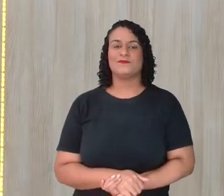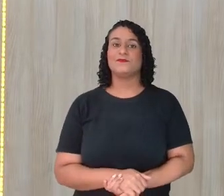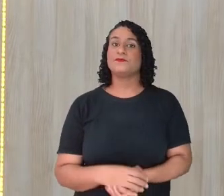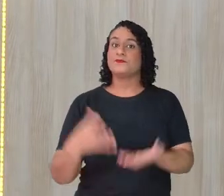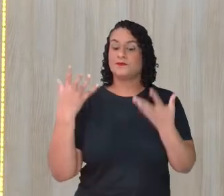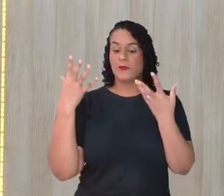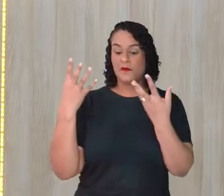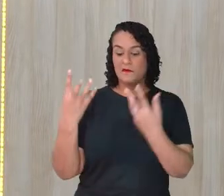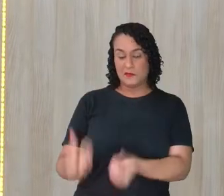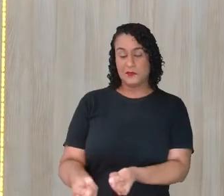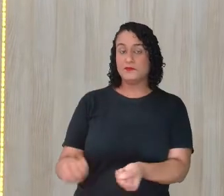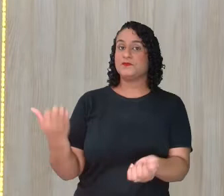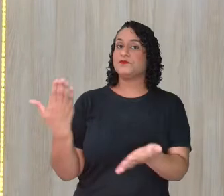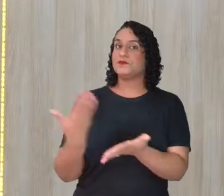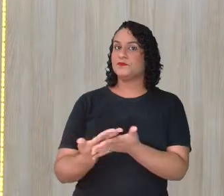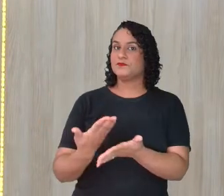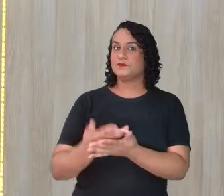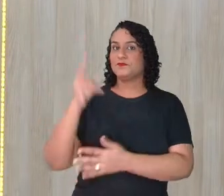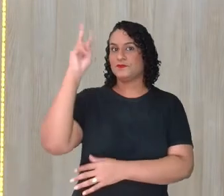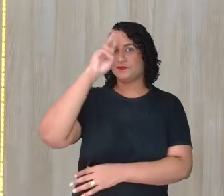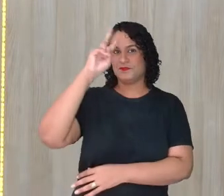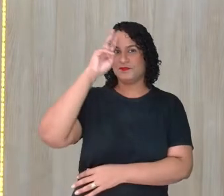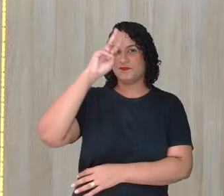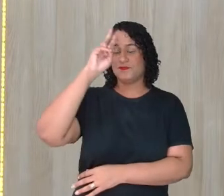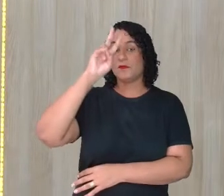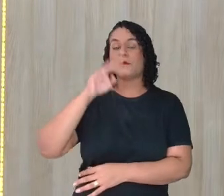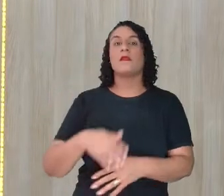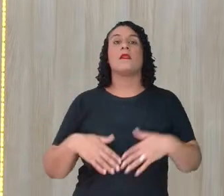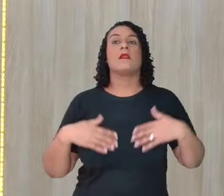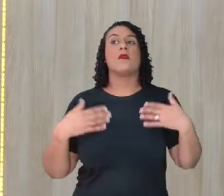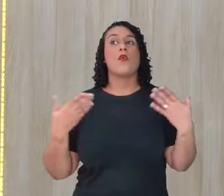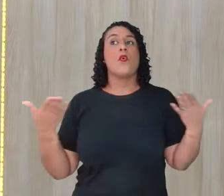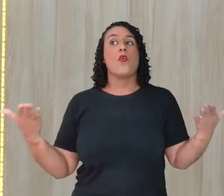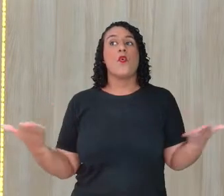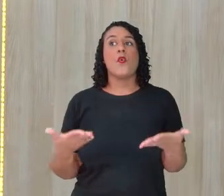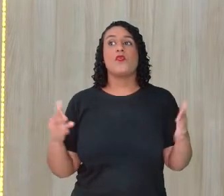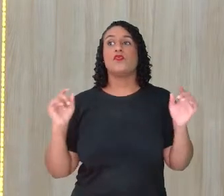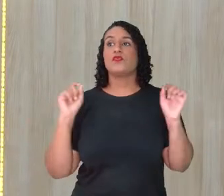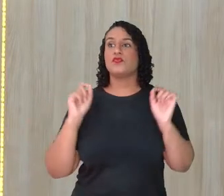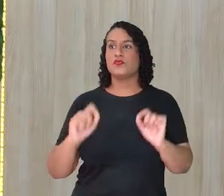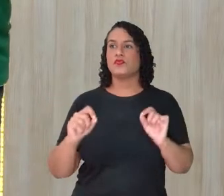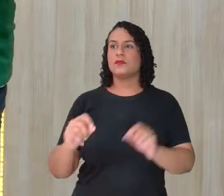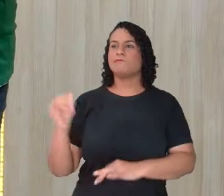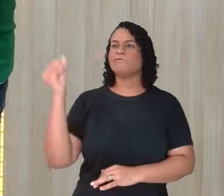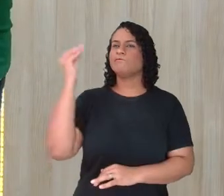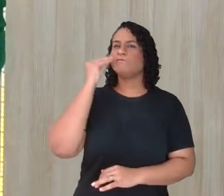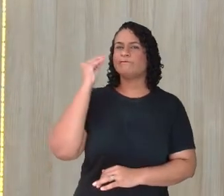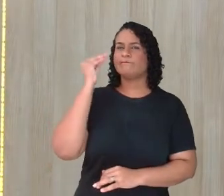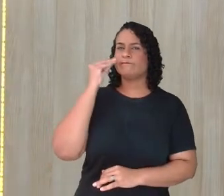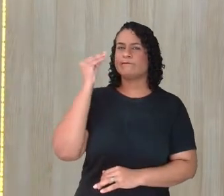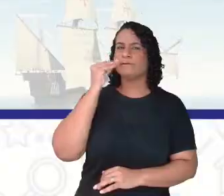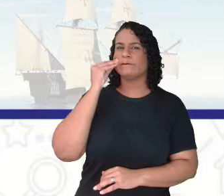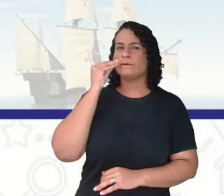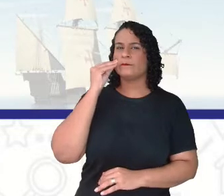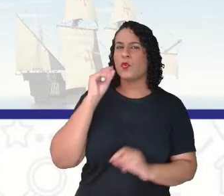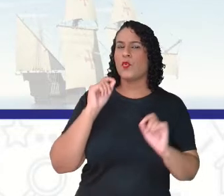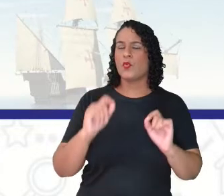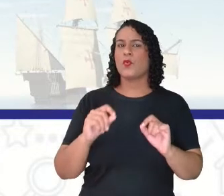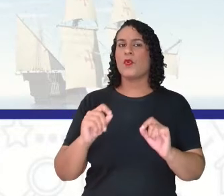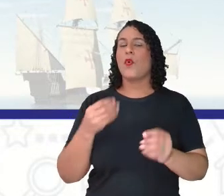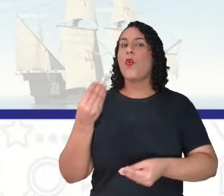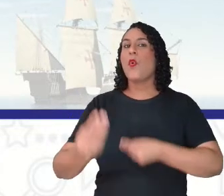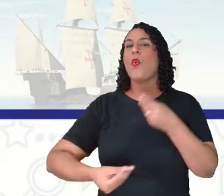embora. vamos para mais uma aula de história, onde hoje nós vamos tentar entender